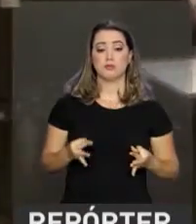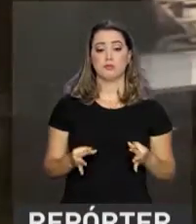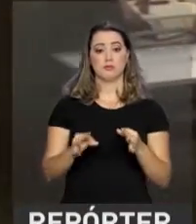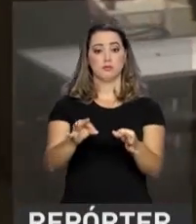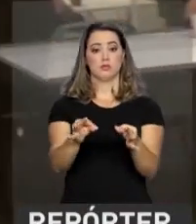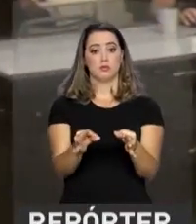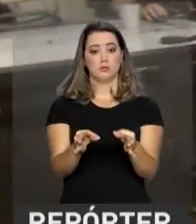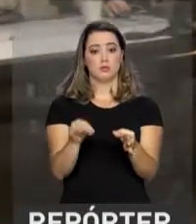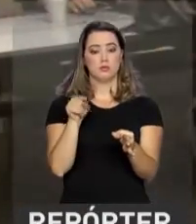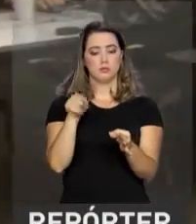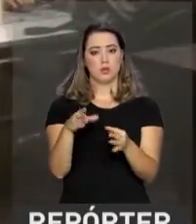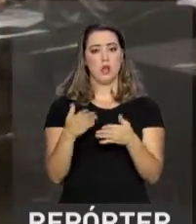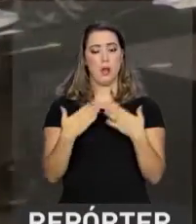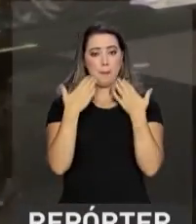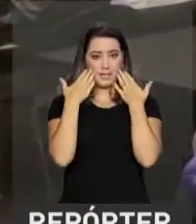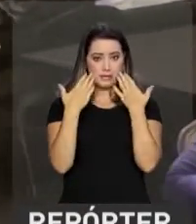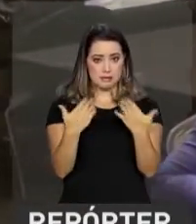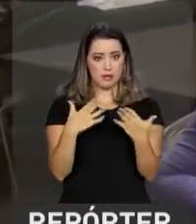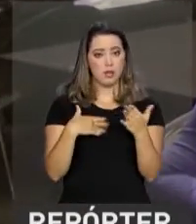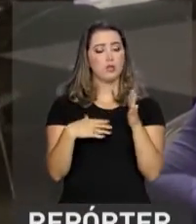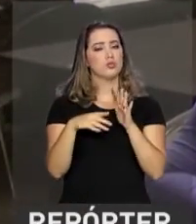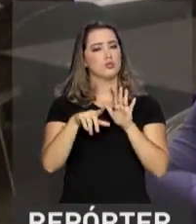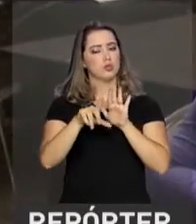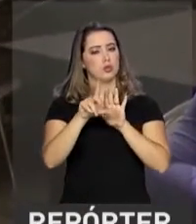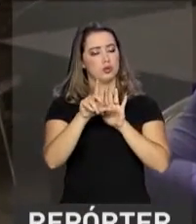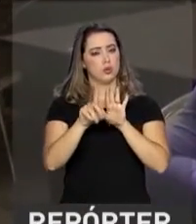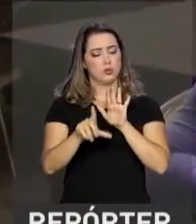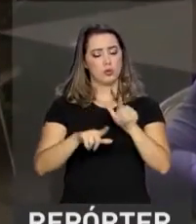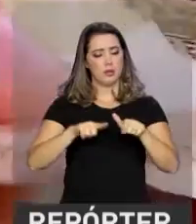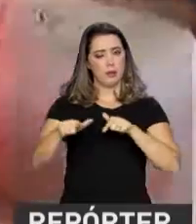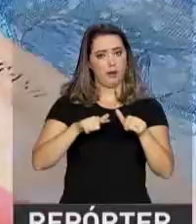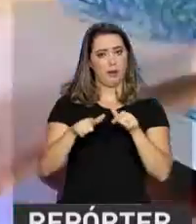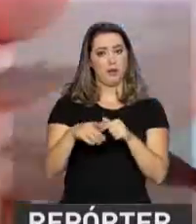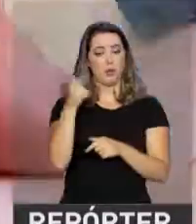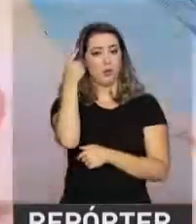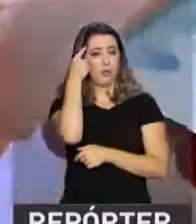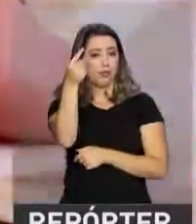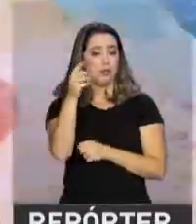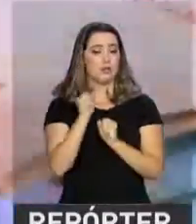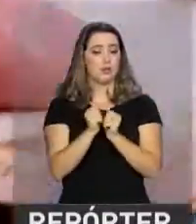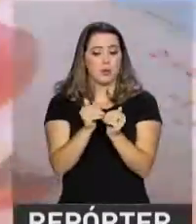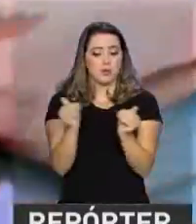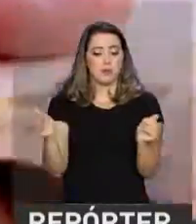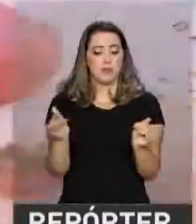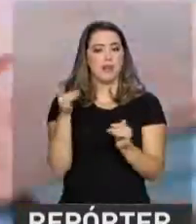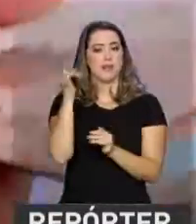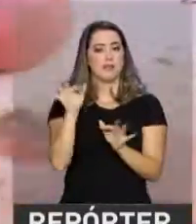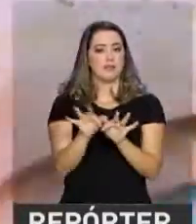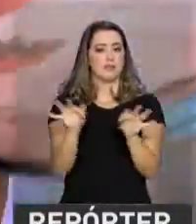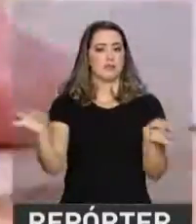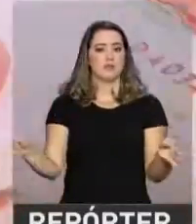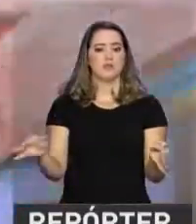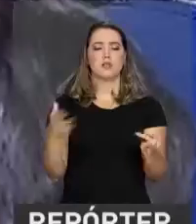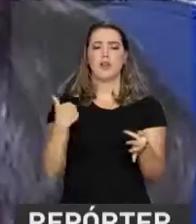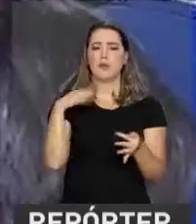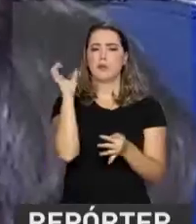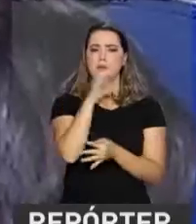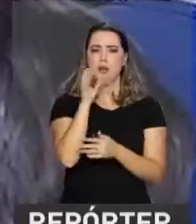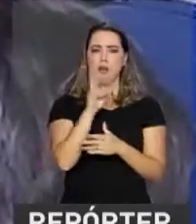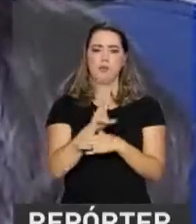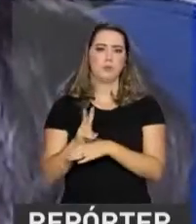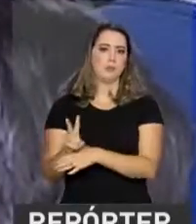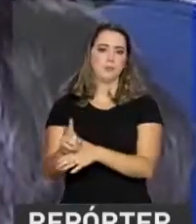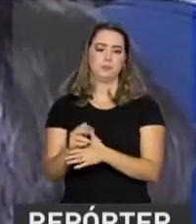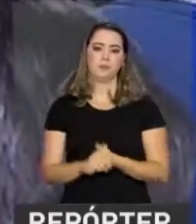tecnologia se apresentem com idéias que possam ampliar simplificar e agilizar o crédito é uma